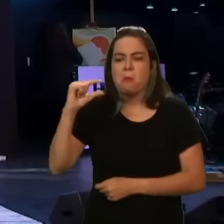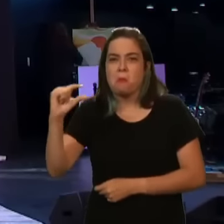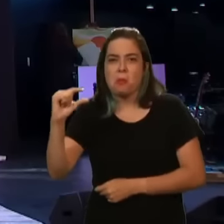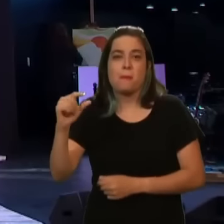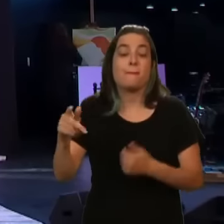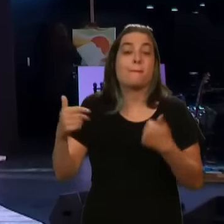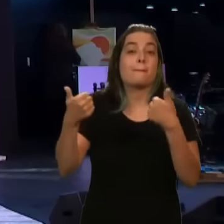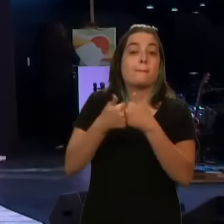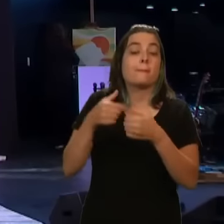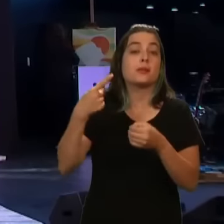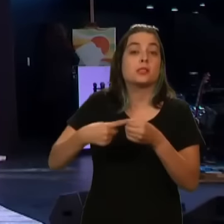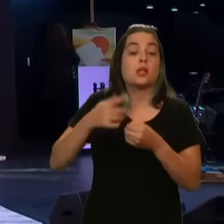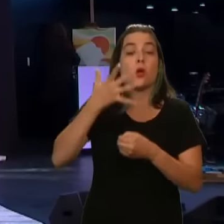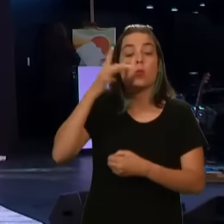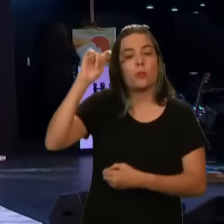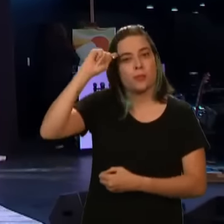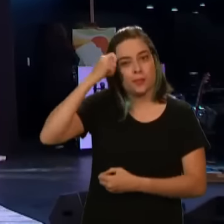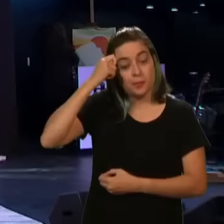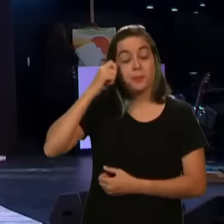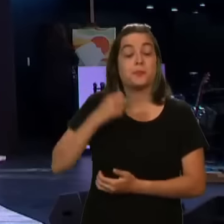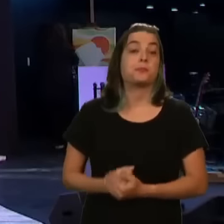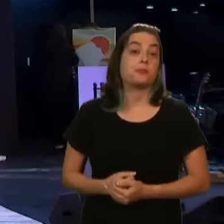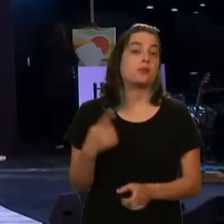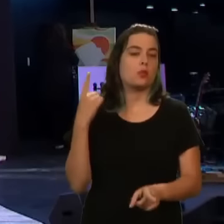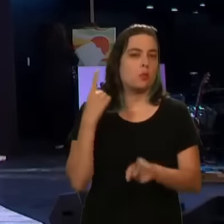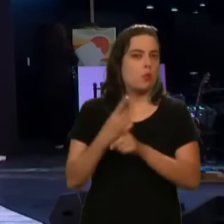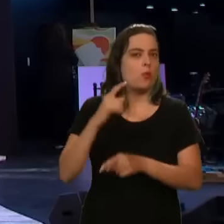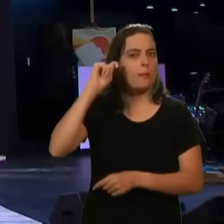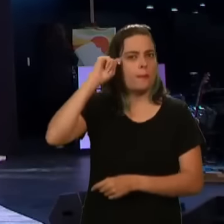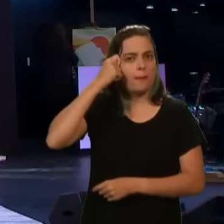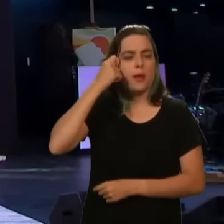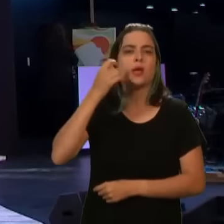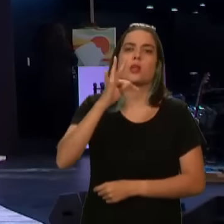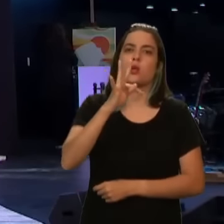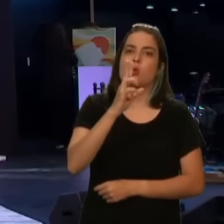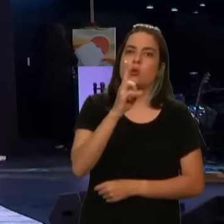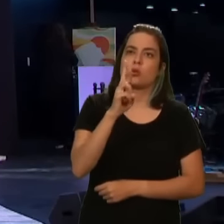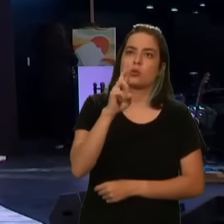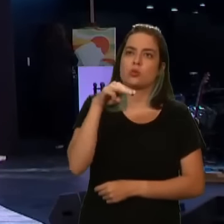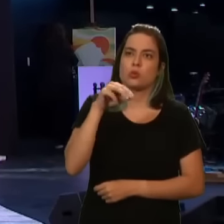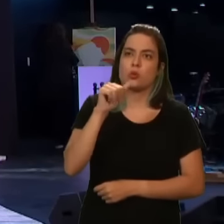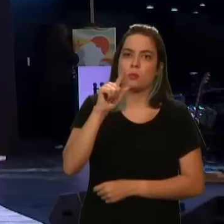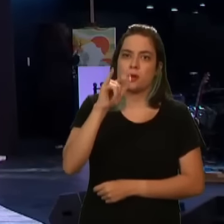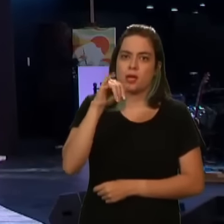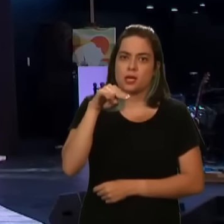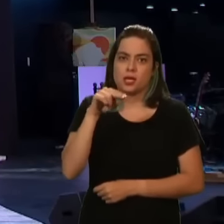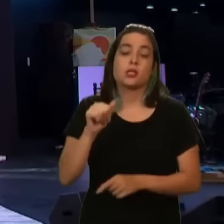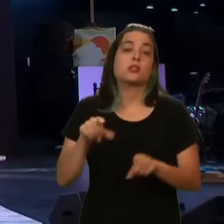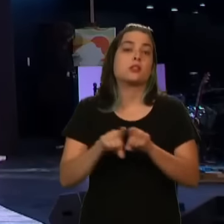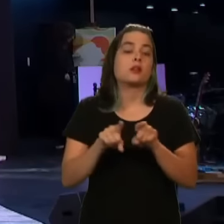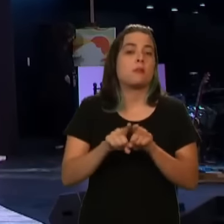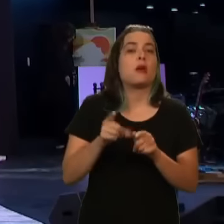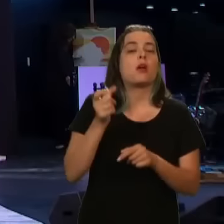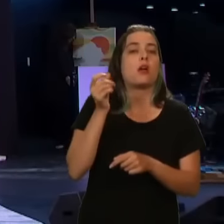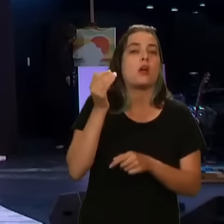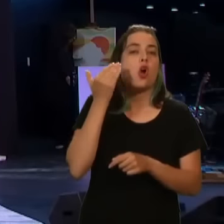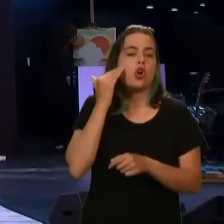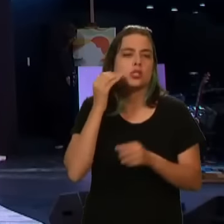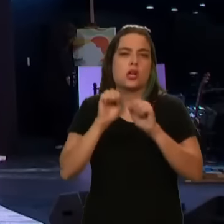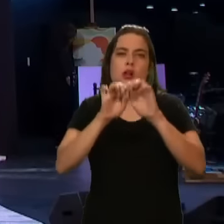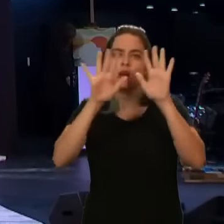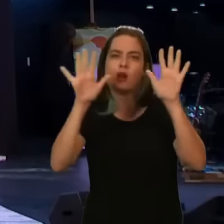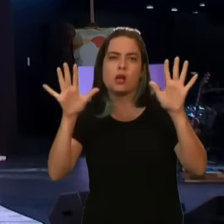de Ouro Preto. Lá você consegue encontrar pedras turmalinas de diversas cores, desde o rosa claro, rosa escuro,